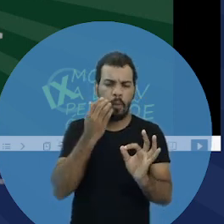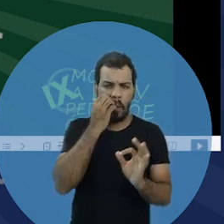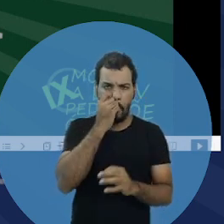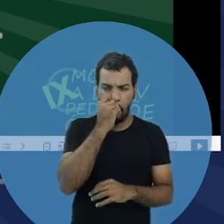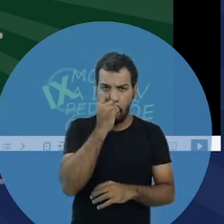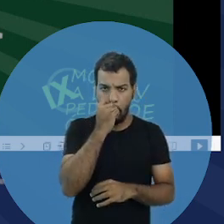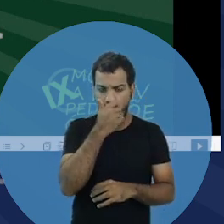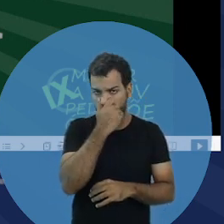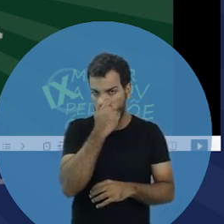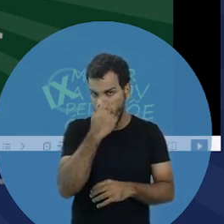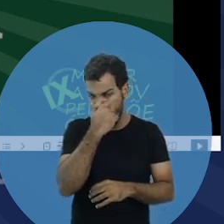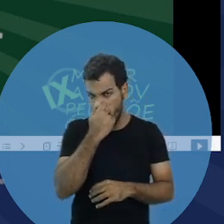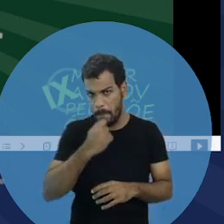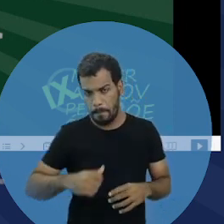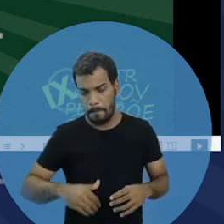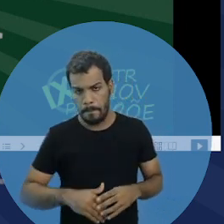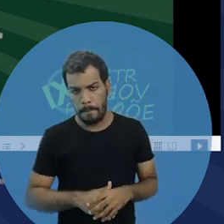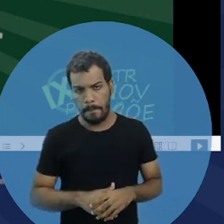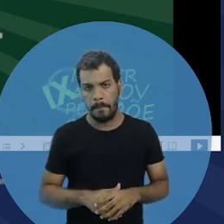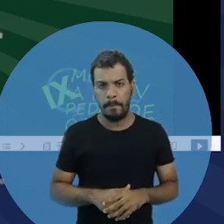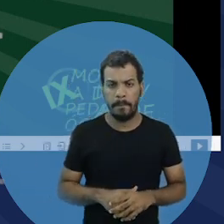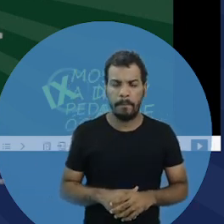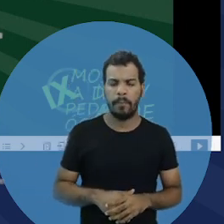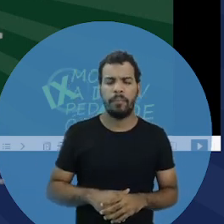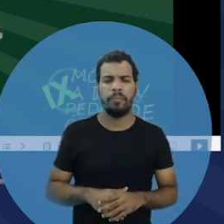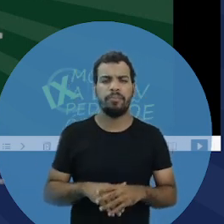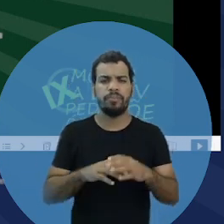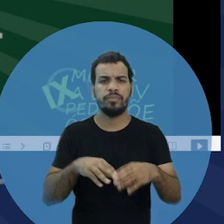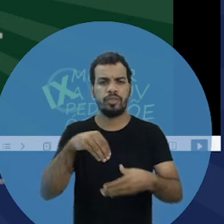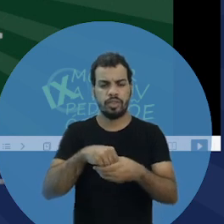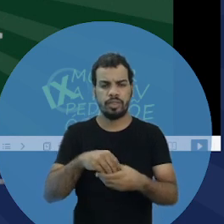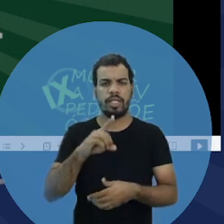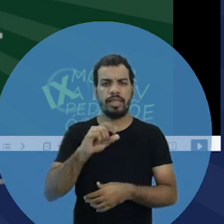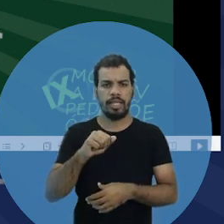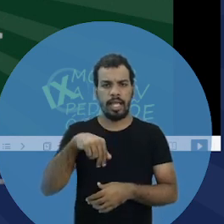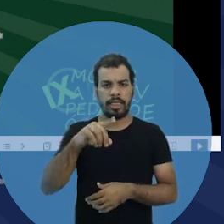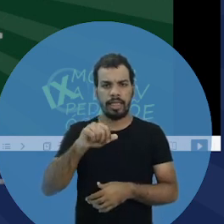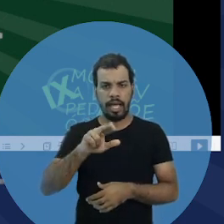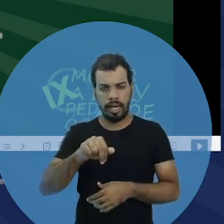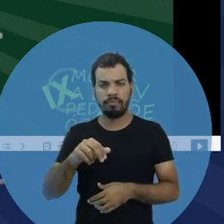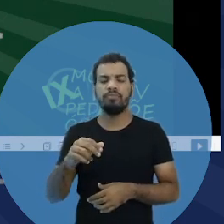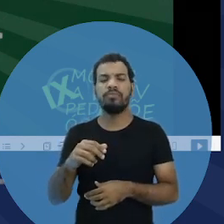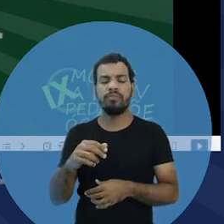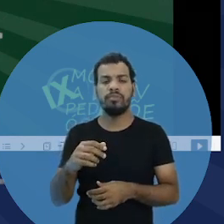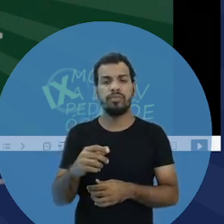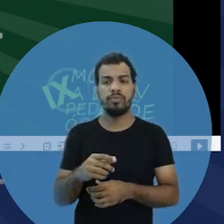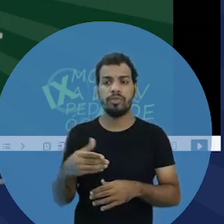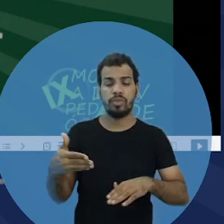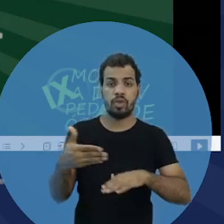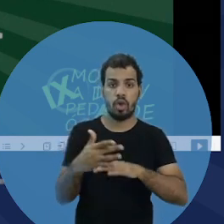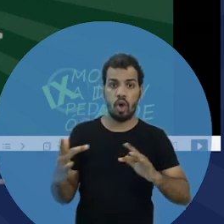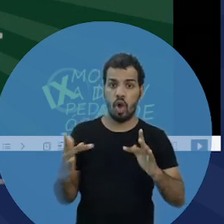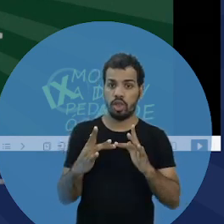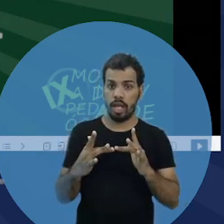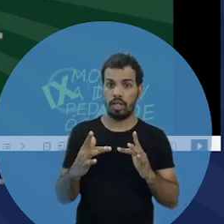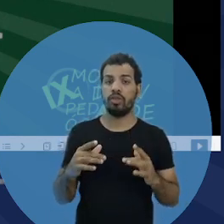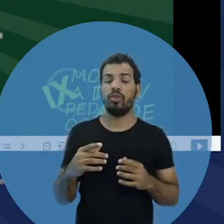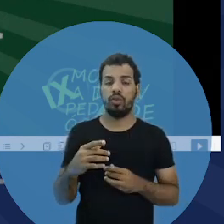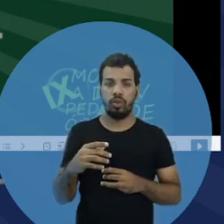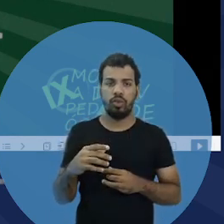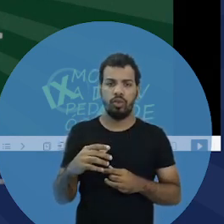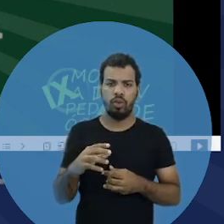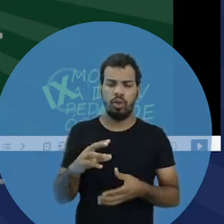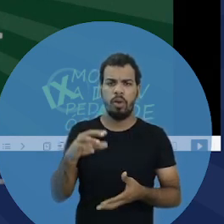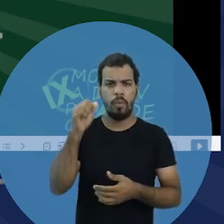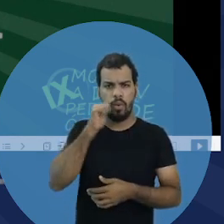Os integrantes do NEG Dandaras as integrantes e os integrantes entraram em contato com o NEG Fridas, que é também da